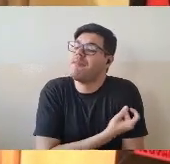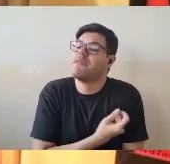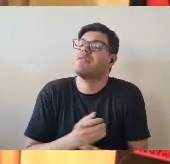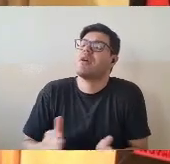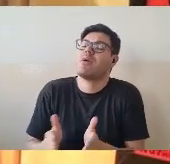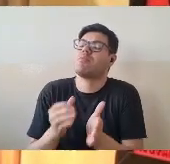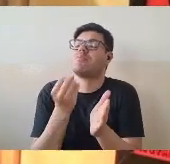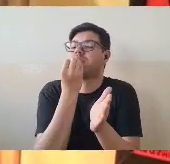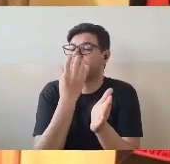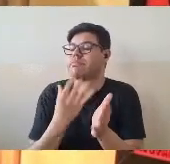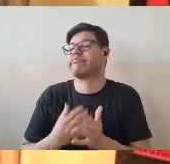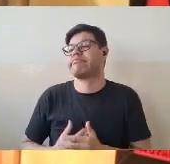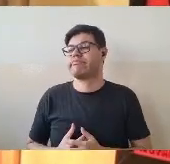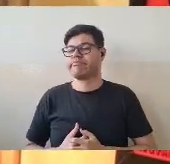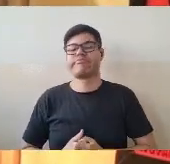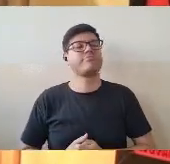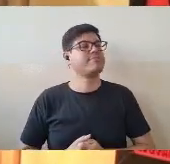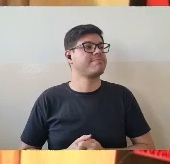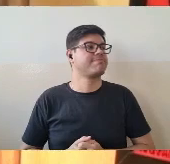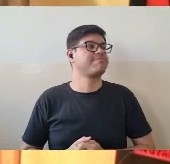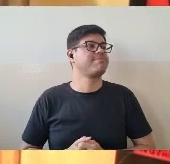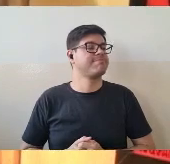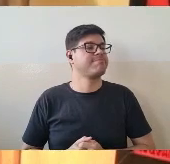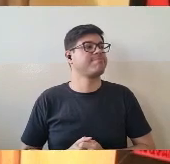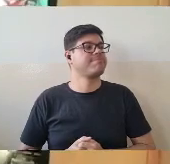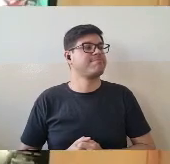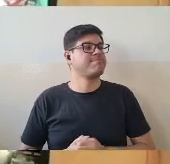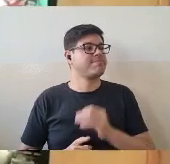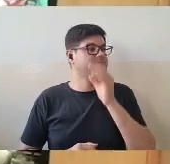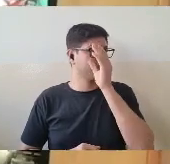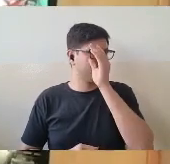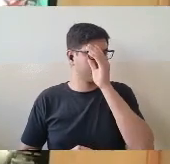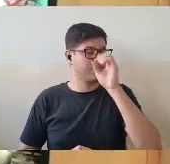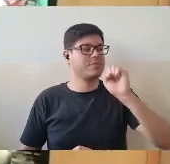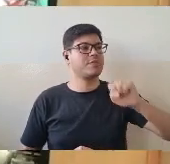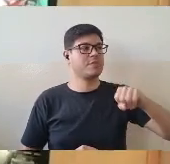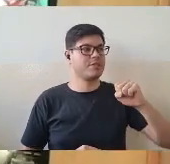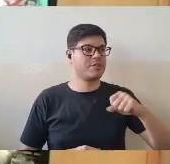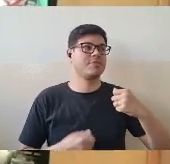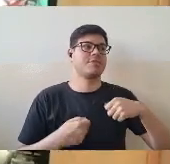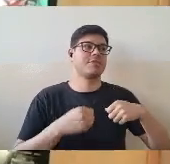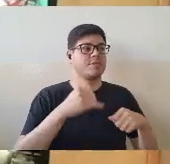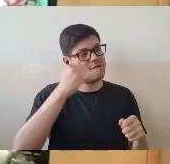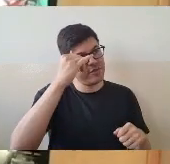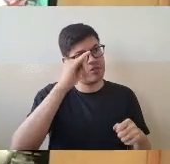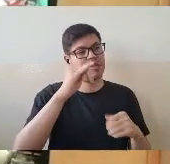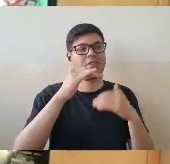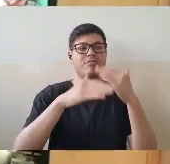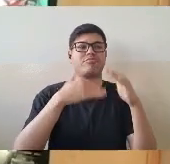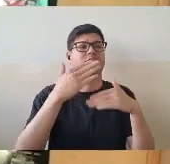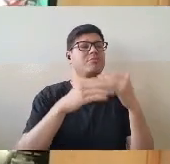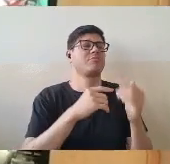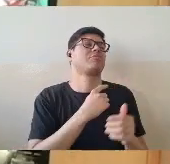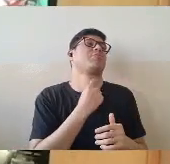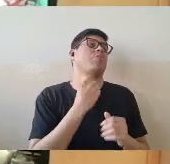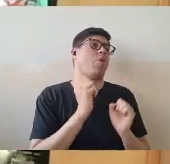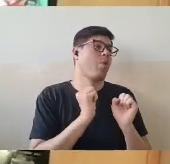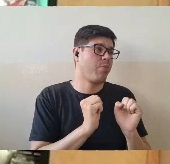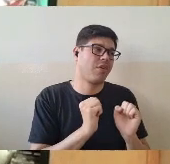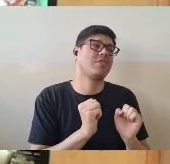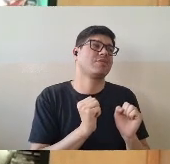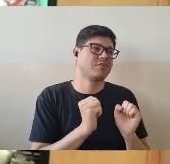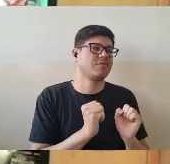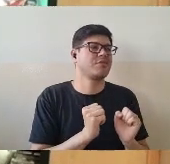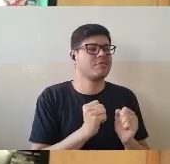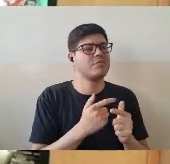né? E a medicina preventiva, ela é mais econômica e não deixa cicatriz. Não